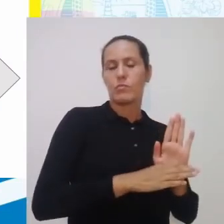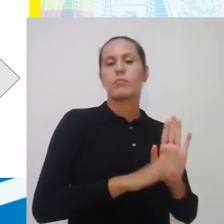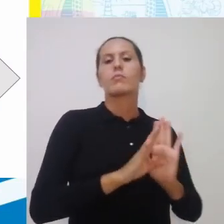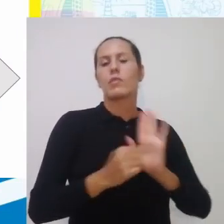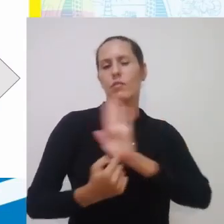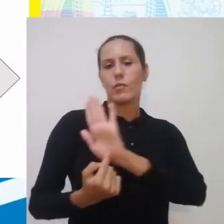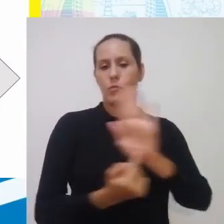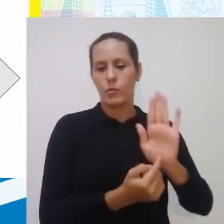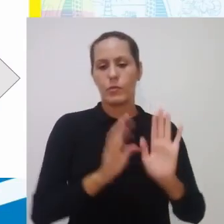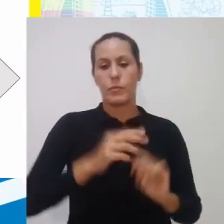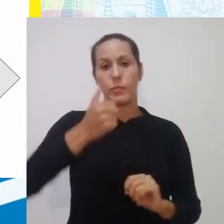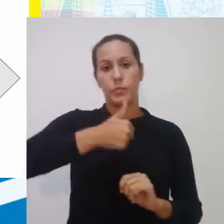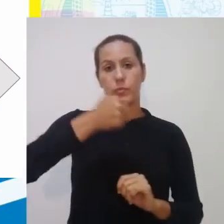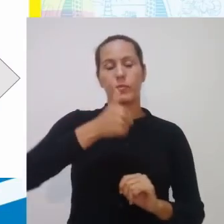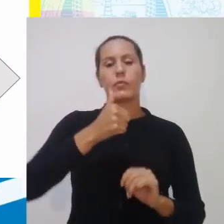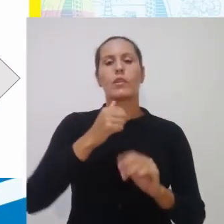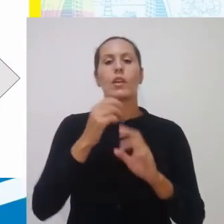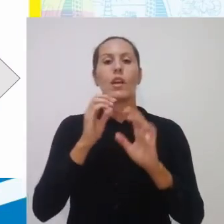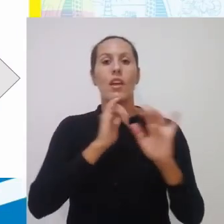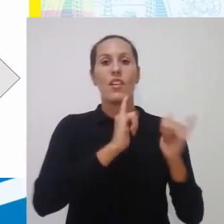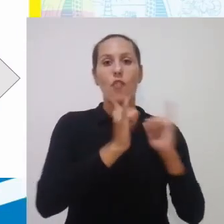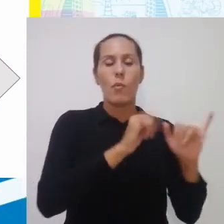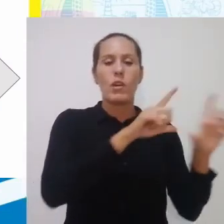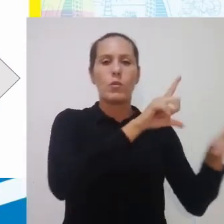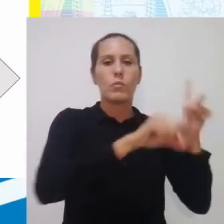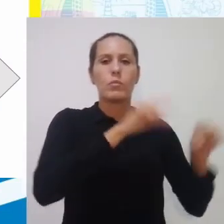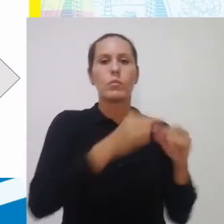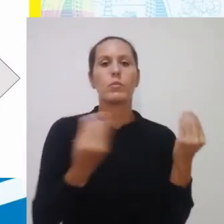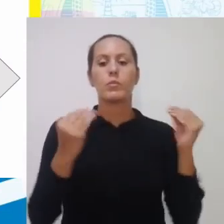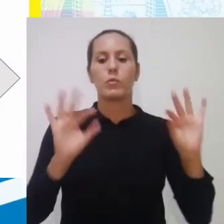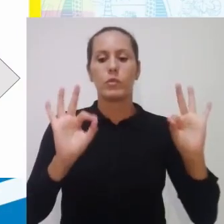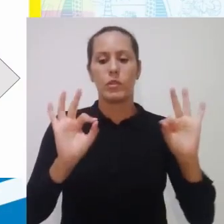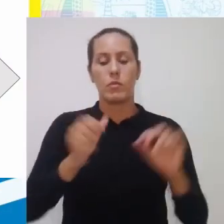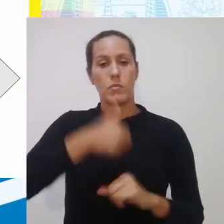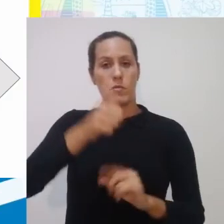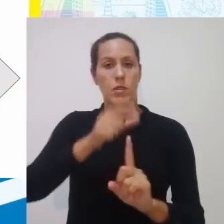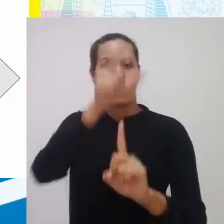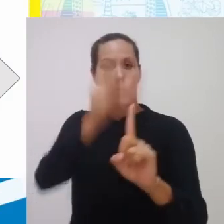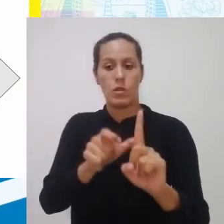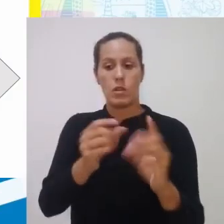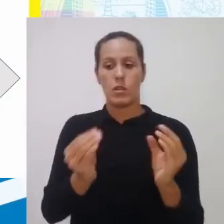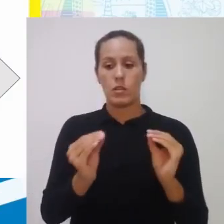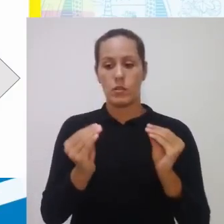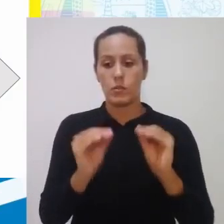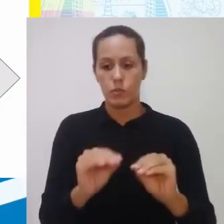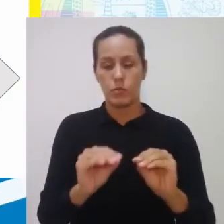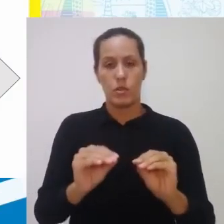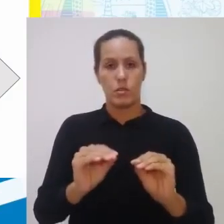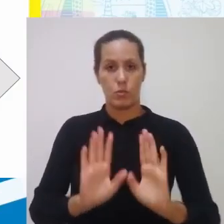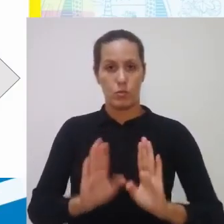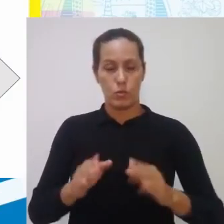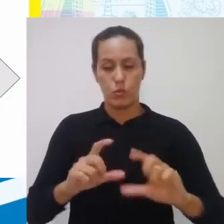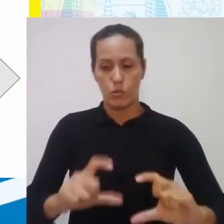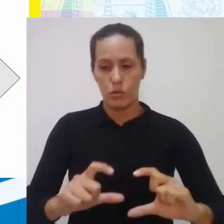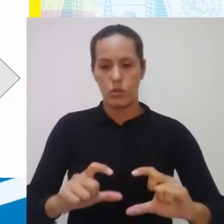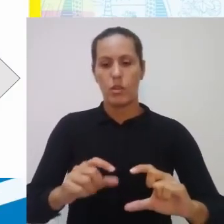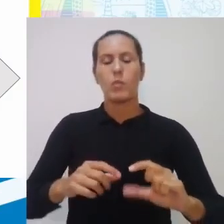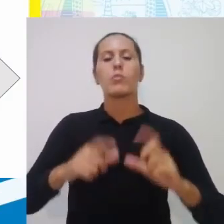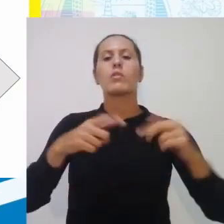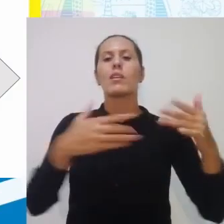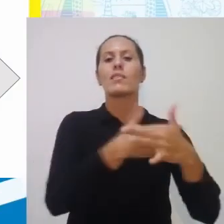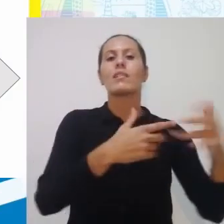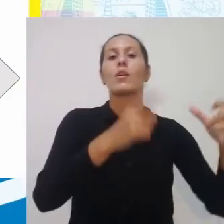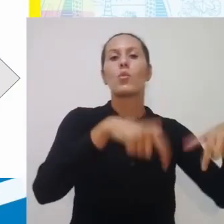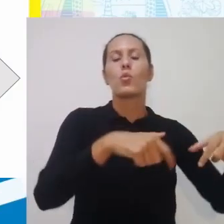agora. Então eu selecionei as seguintes informações principais. Coloquei a Mercedes Batista no centro e já coloquei ali, nascida no Rio